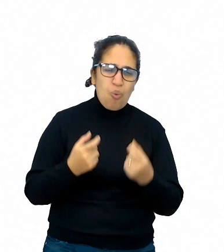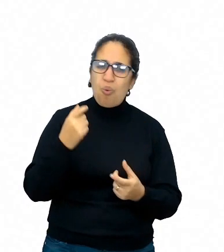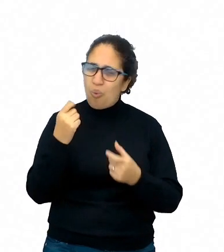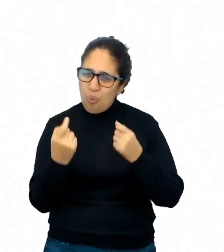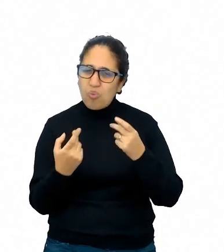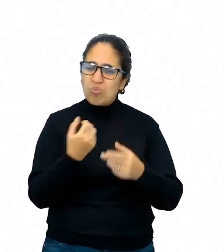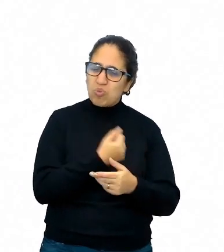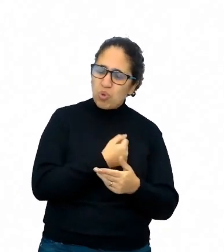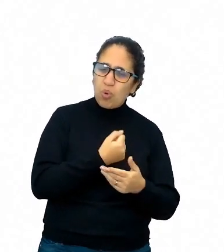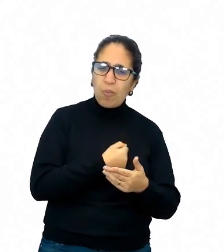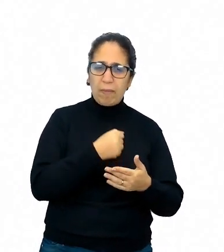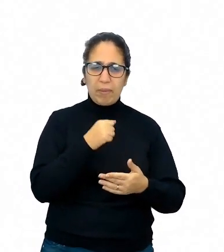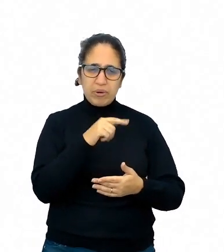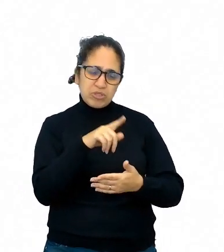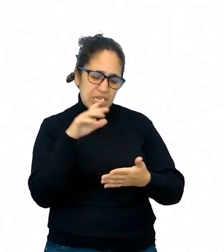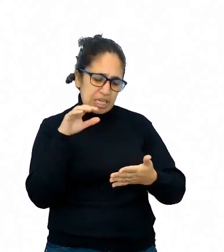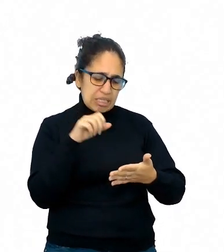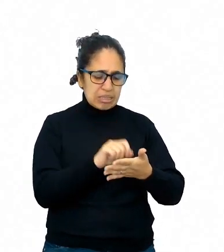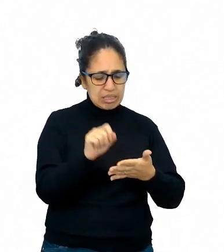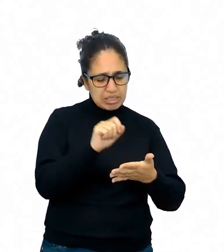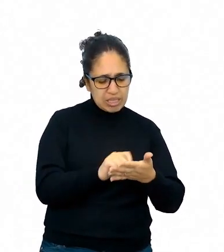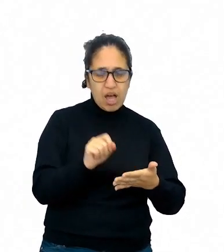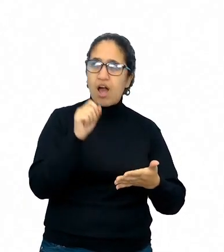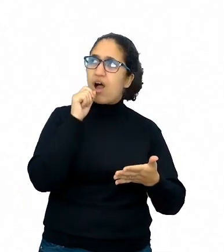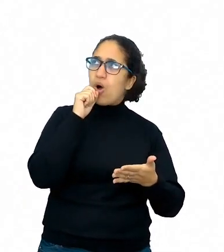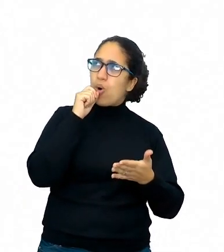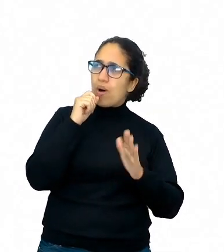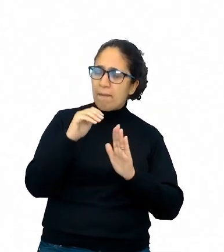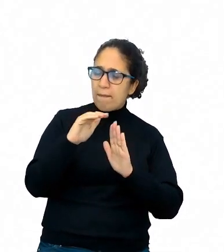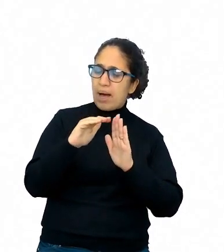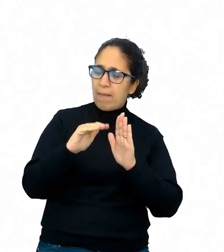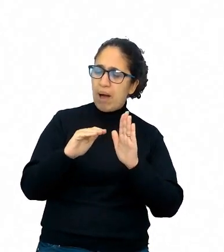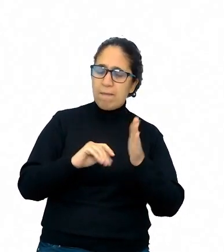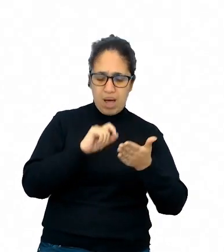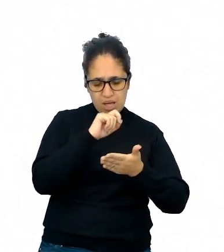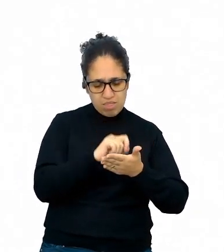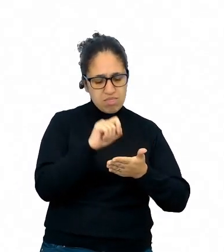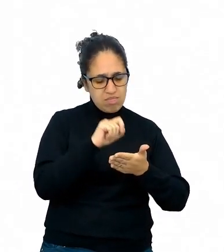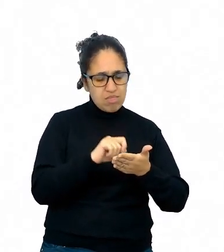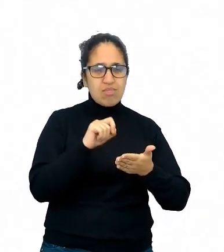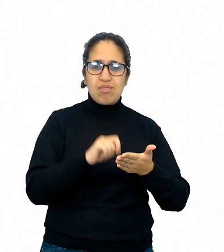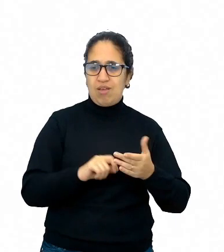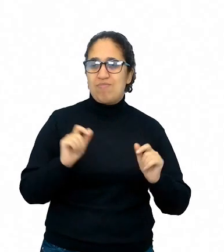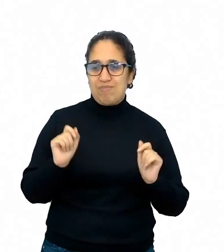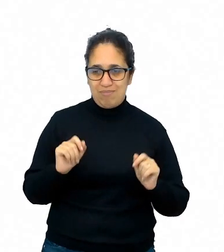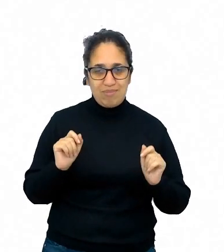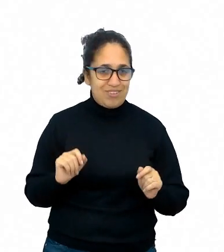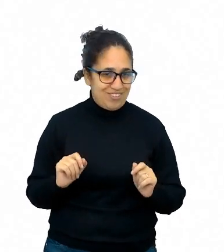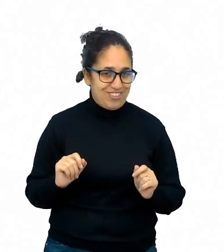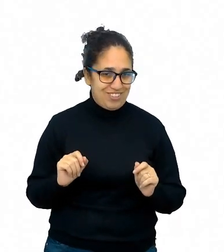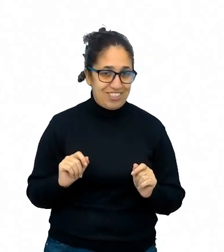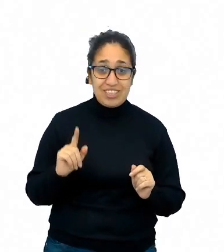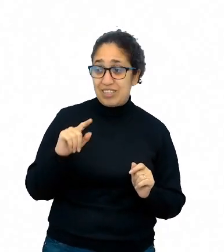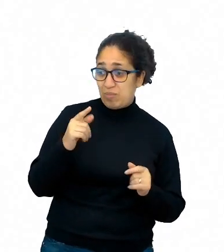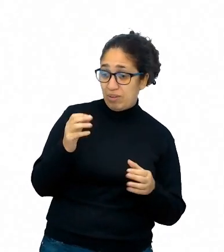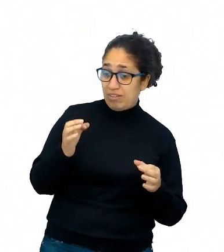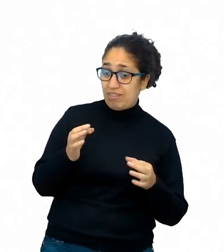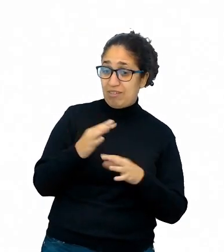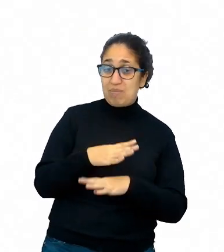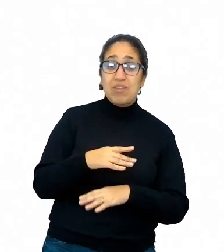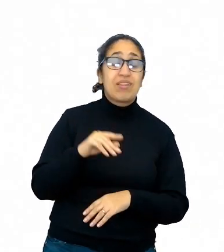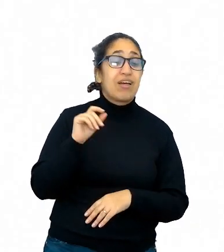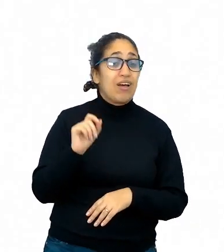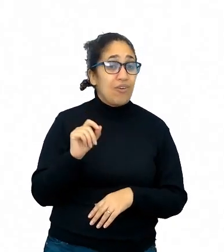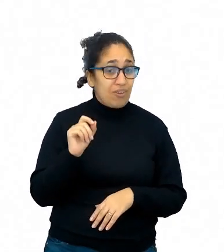alguns números, se eles quiserem registrar, algumas etapas que eles quiserem registrar, eles podem. E depois terminar isso daí